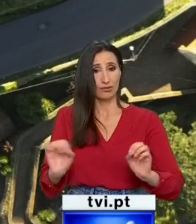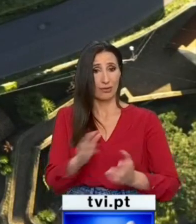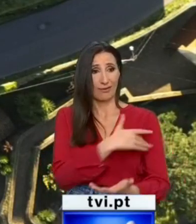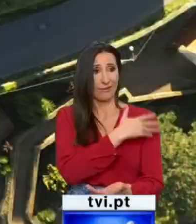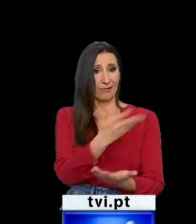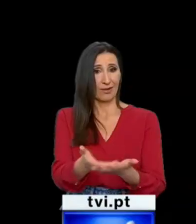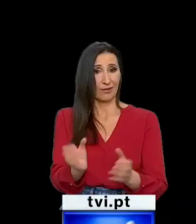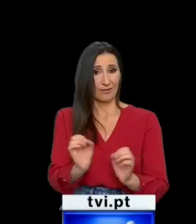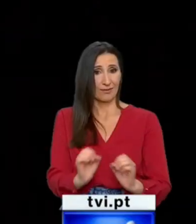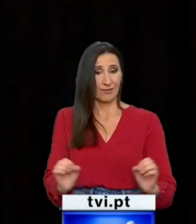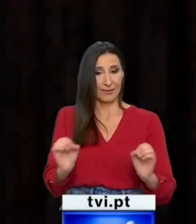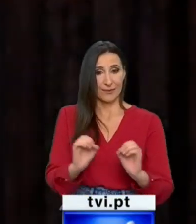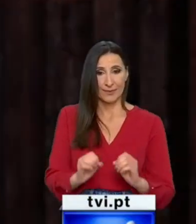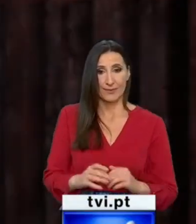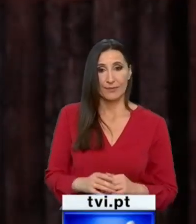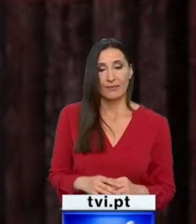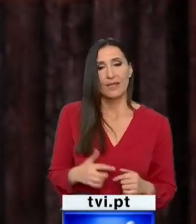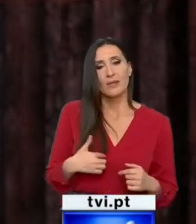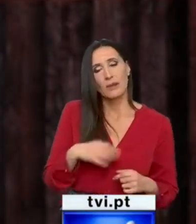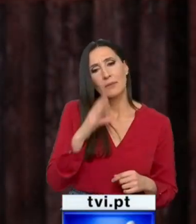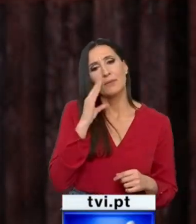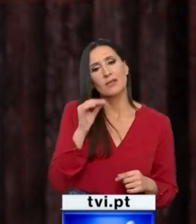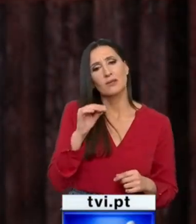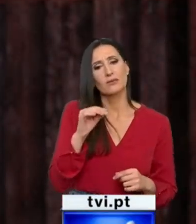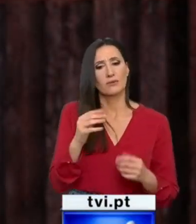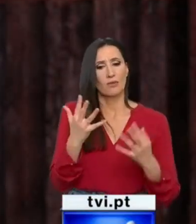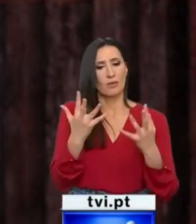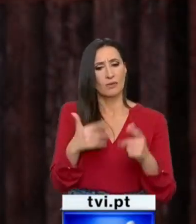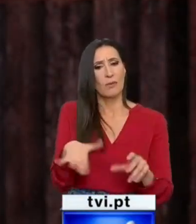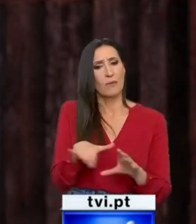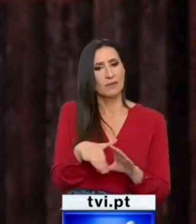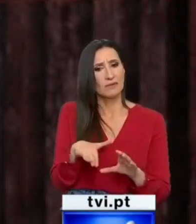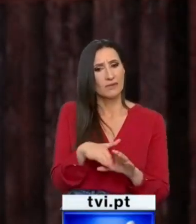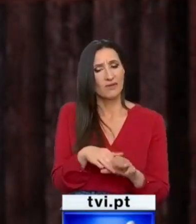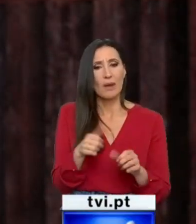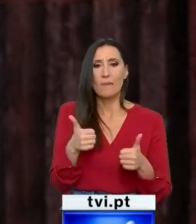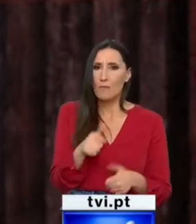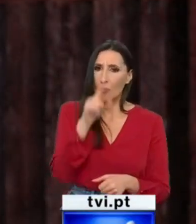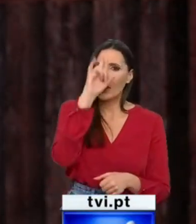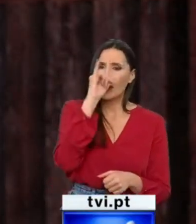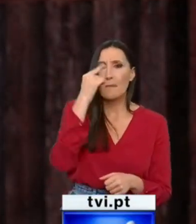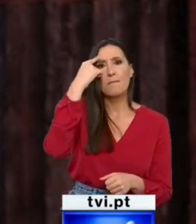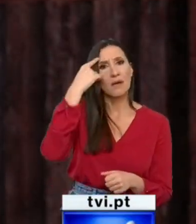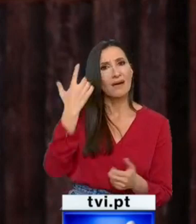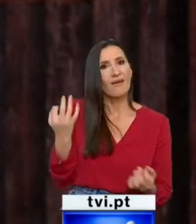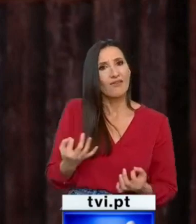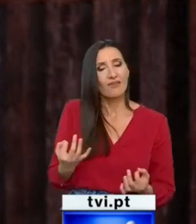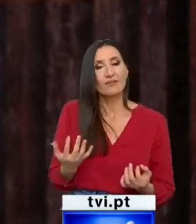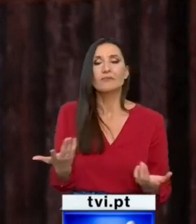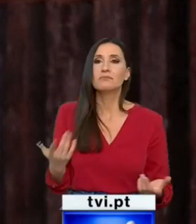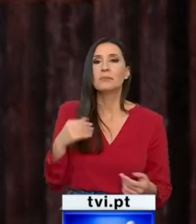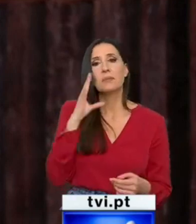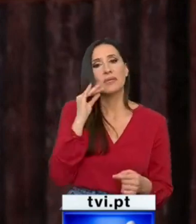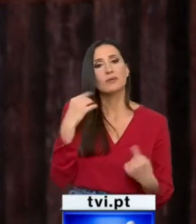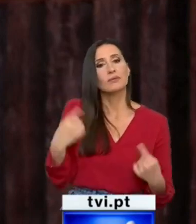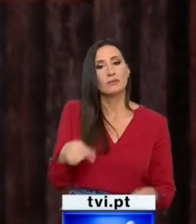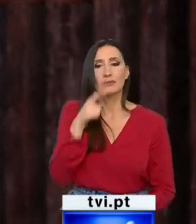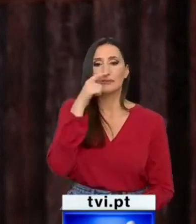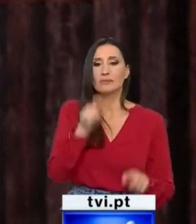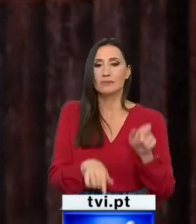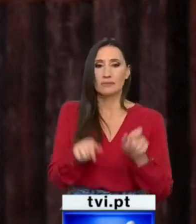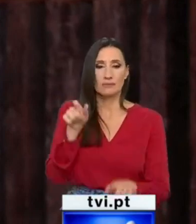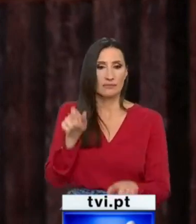existir. Eu acho que a ideia do orçamento participativo era uma boa ideia. Eu acho que existem pessoas